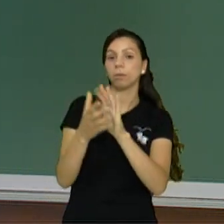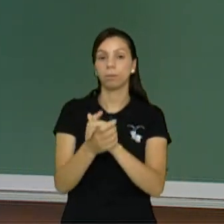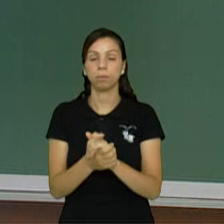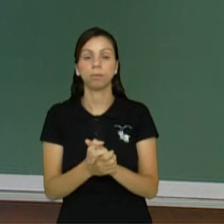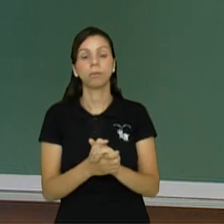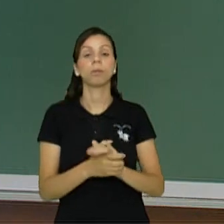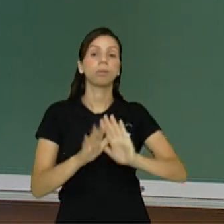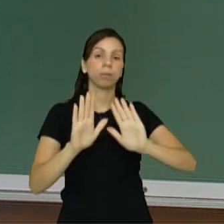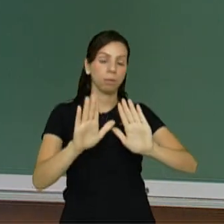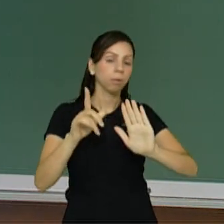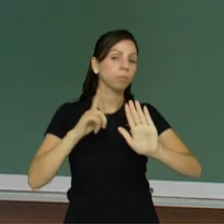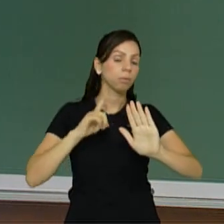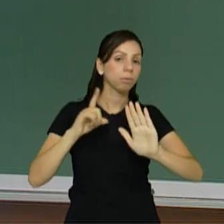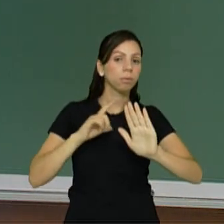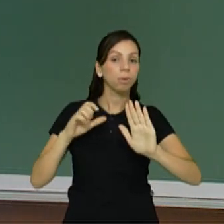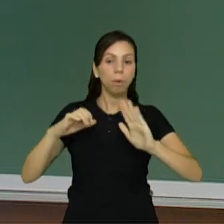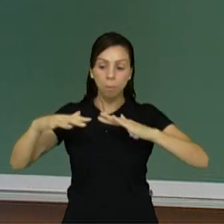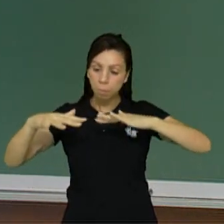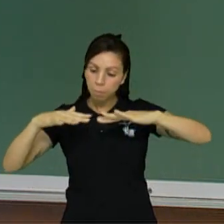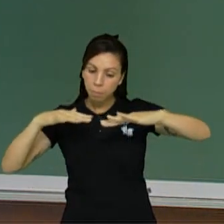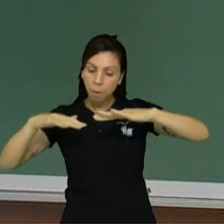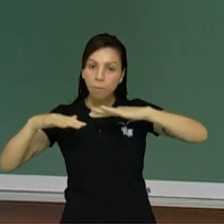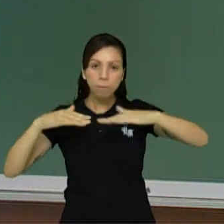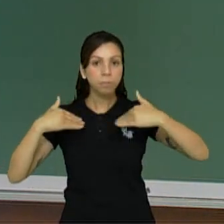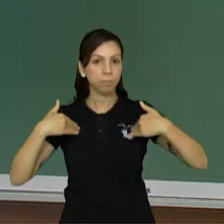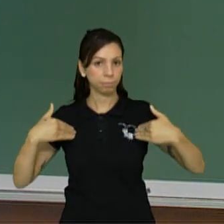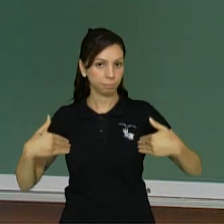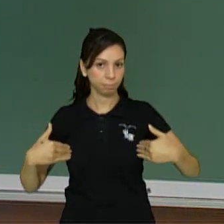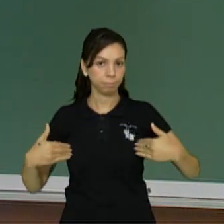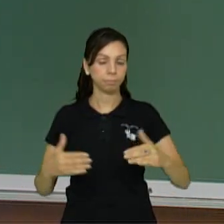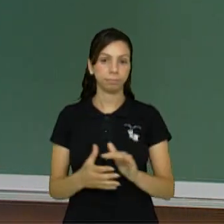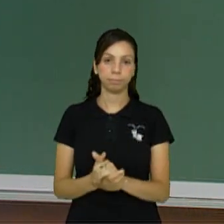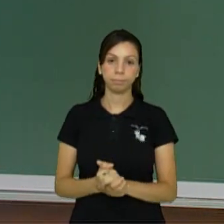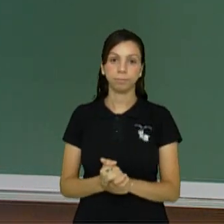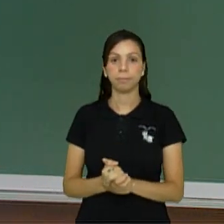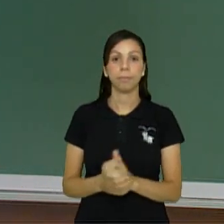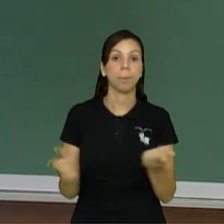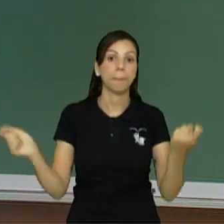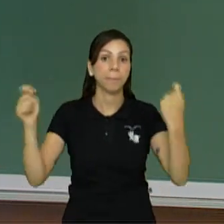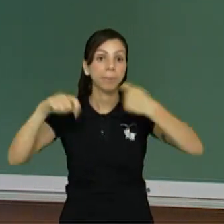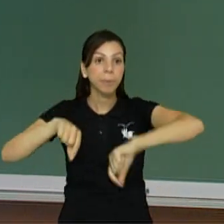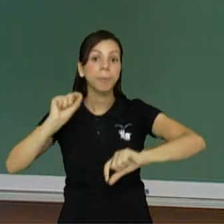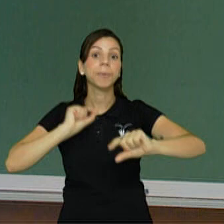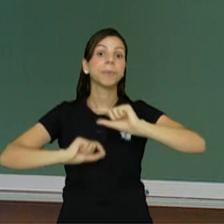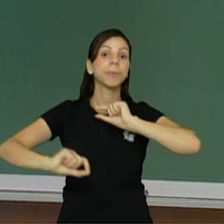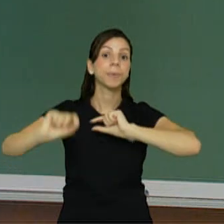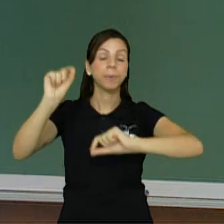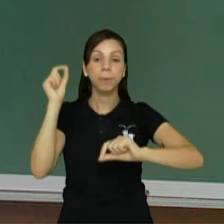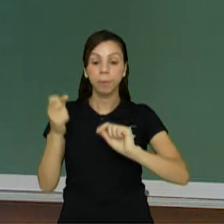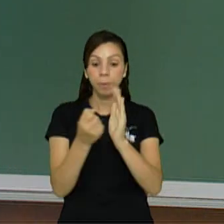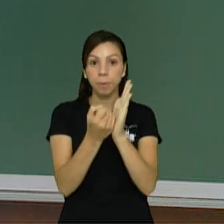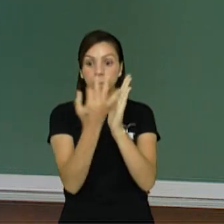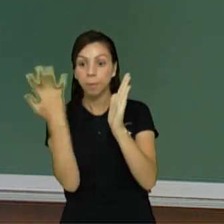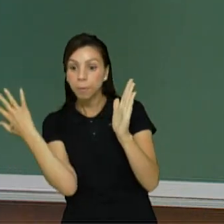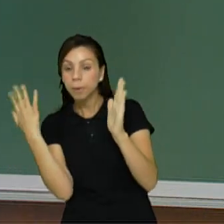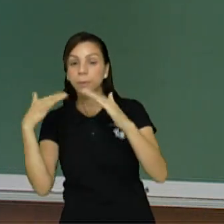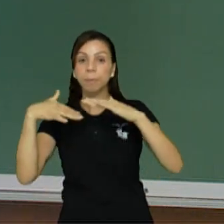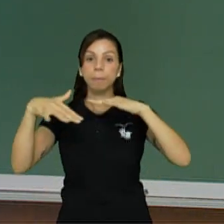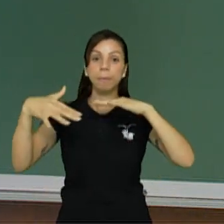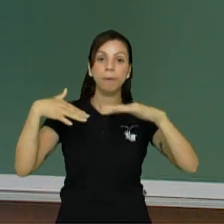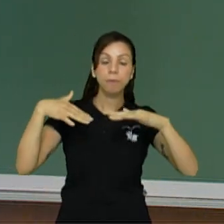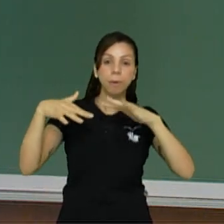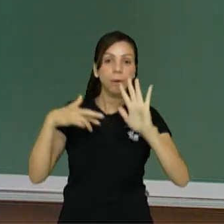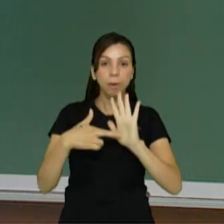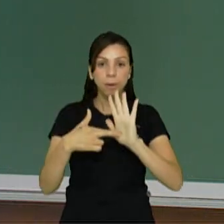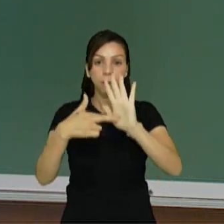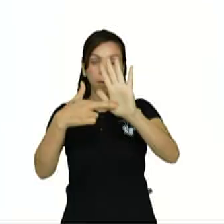pode pensar que é o quanto de movimento que um corpo tem. E vale destacar que a quantidade de movimento,